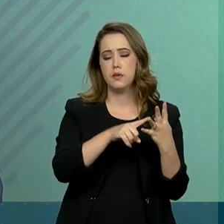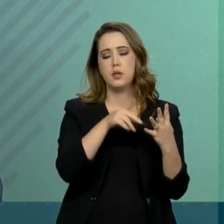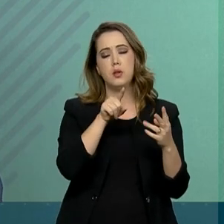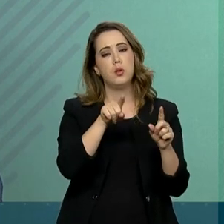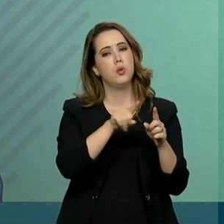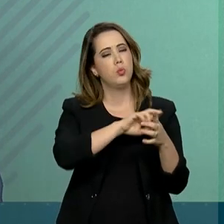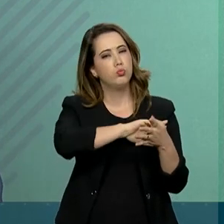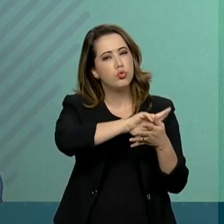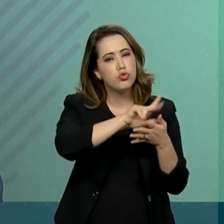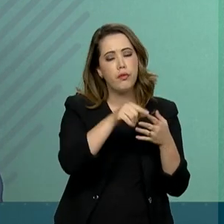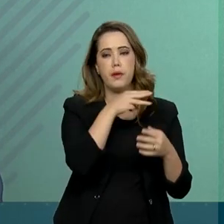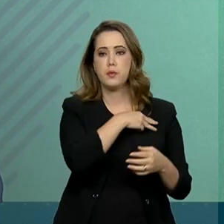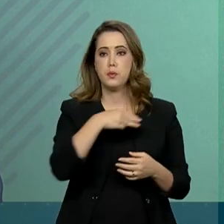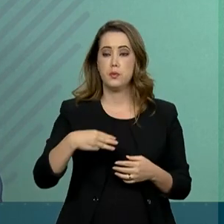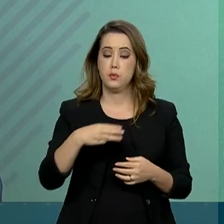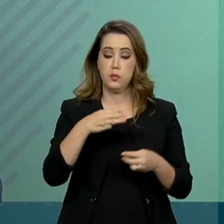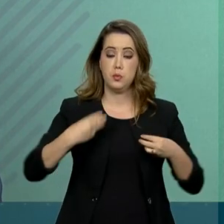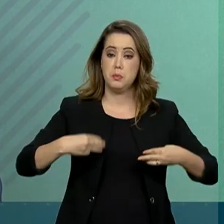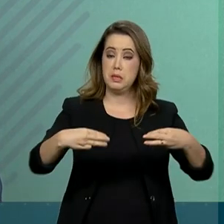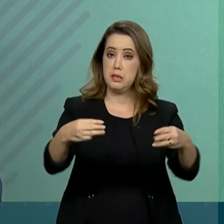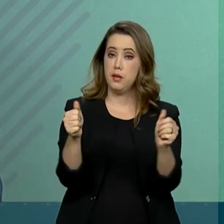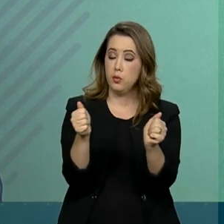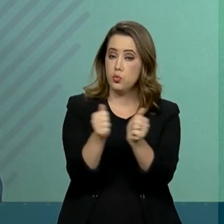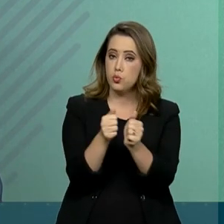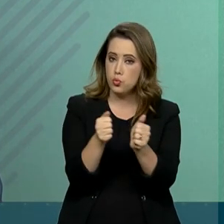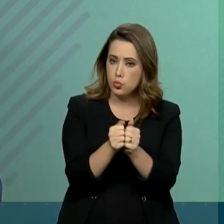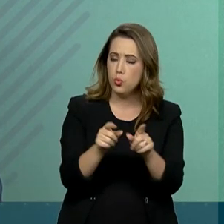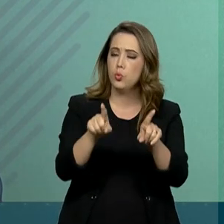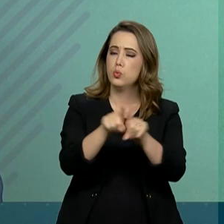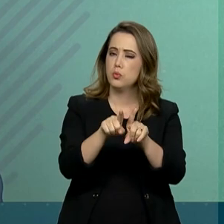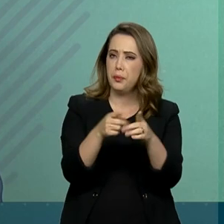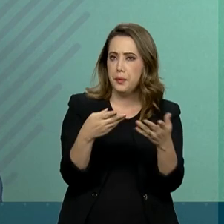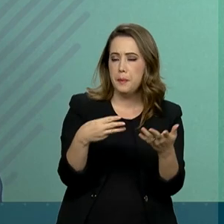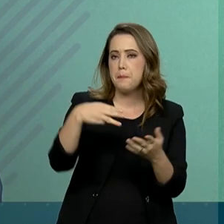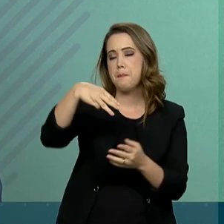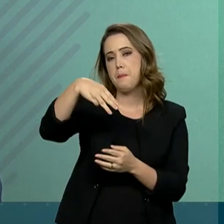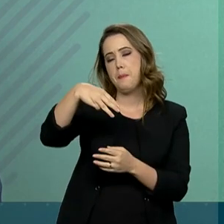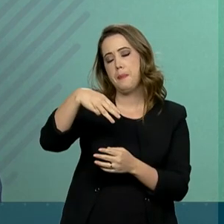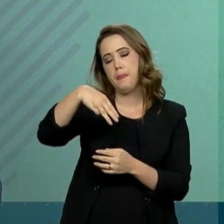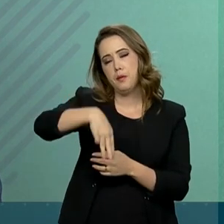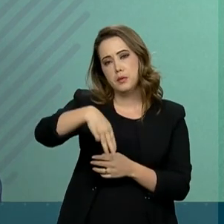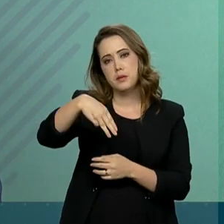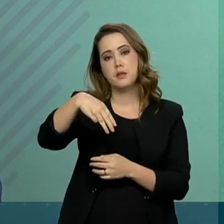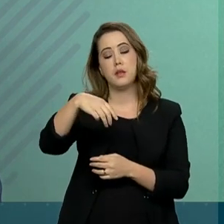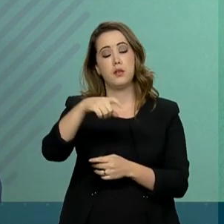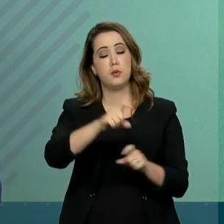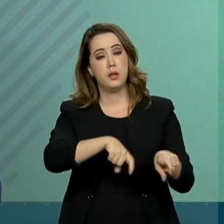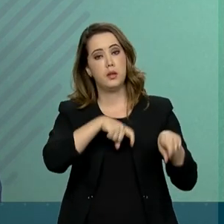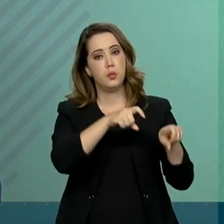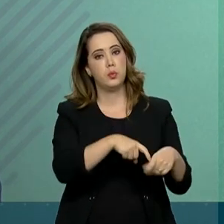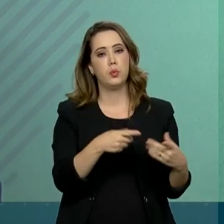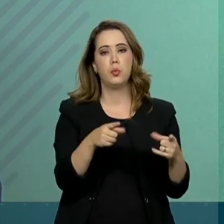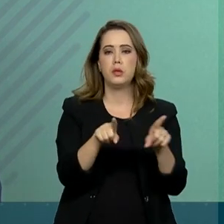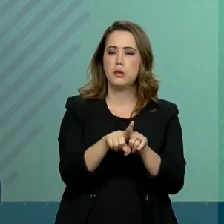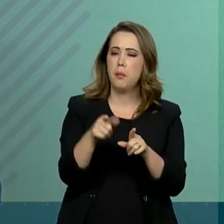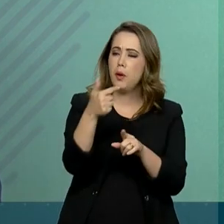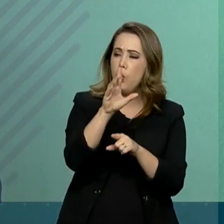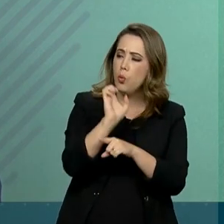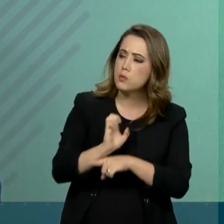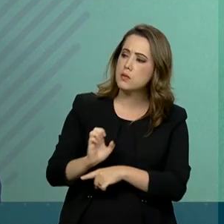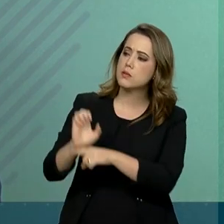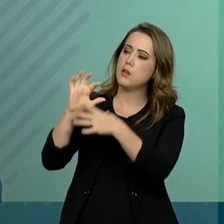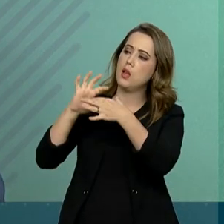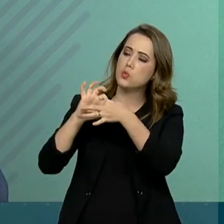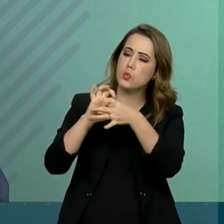ambiente e da agricultura pecuária e abastecimento além dos estados de goiás do mato grosso